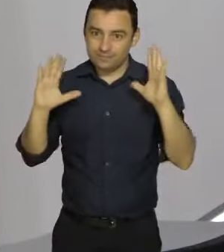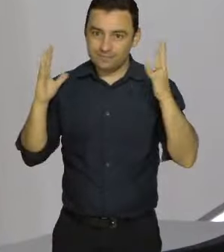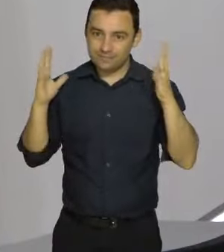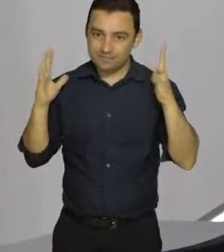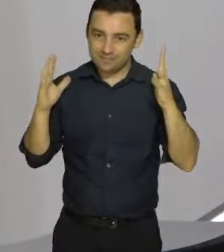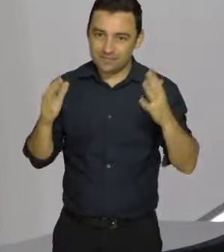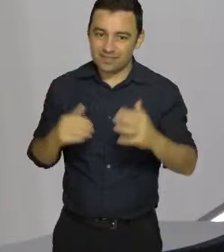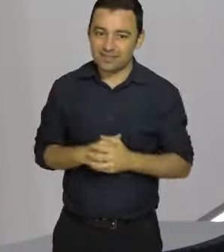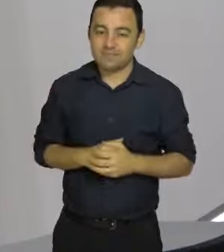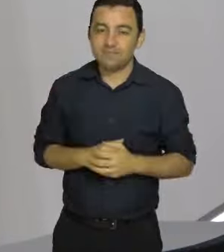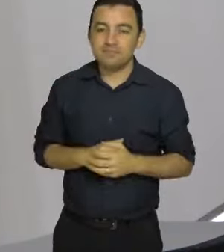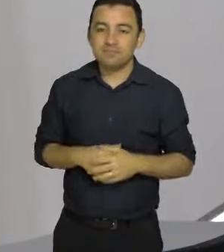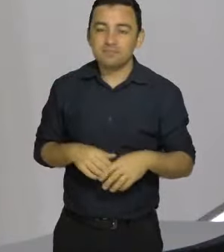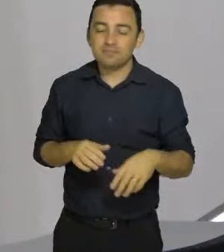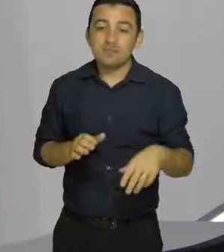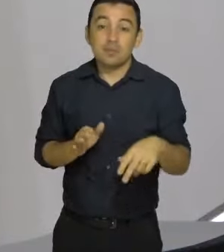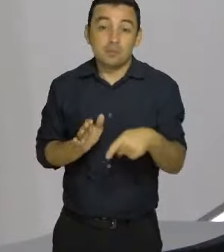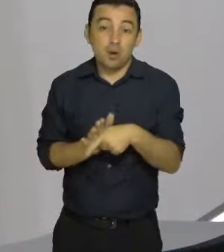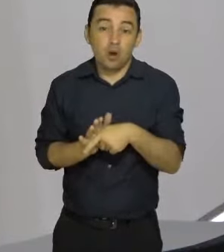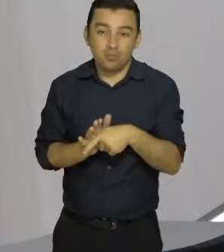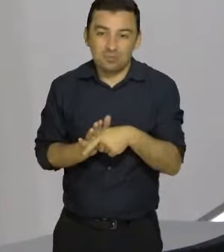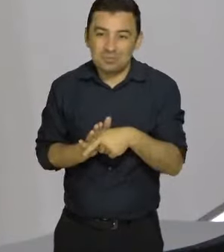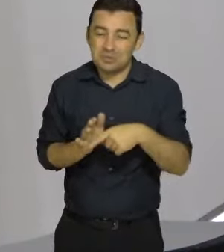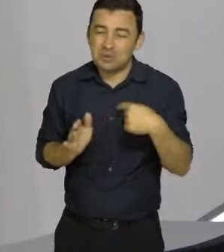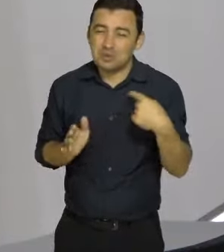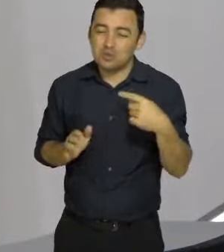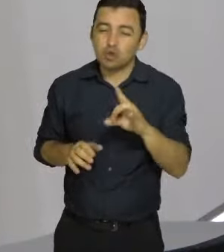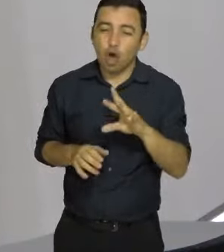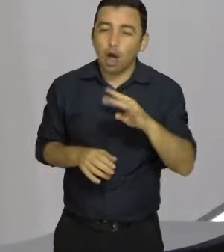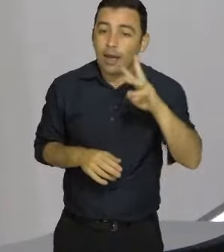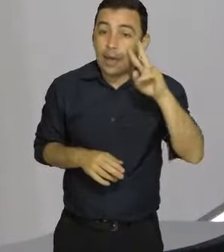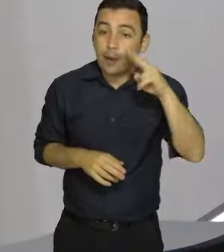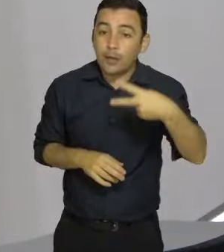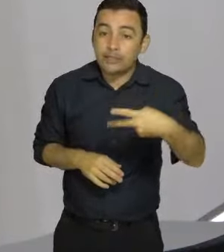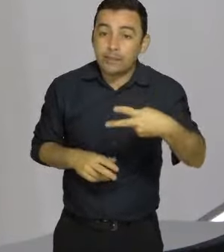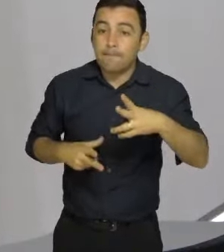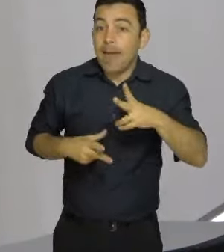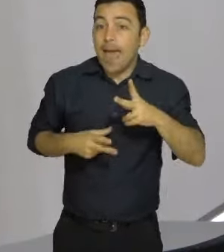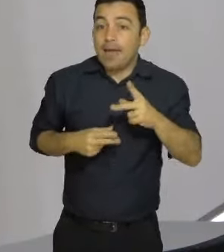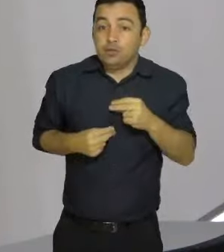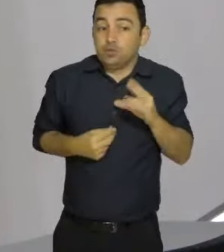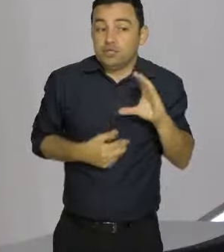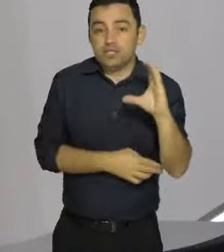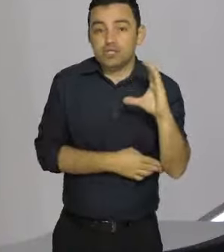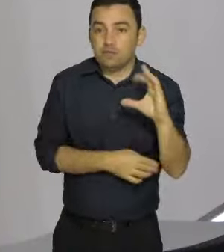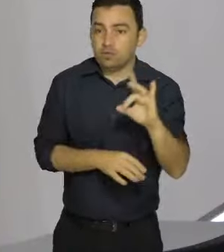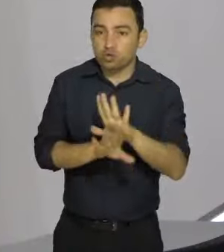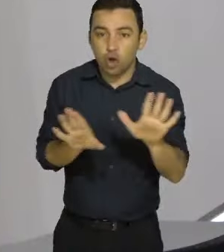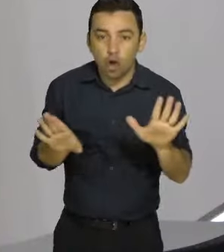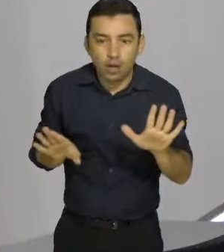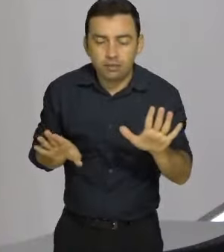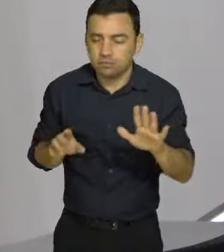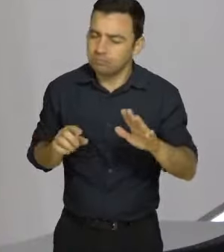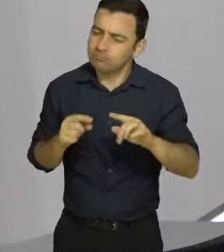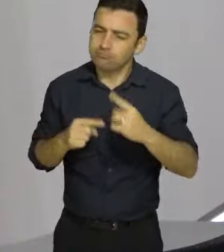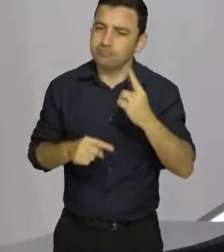ato, não fique apenas no reconhecimento do mérito científico, mas